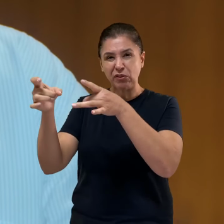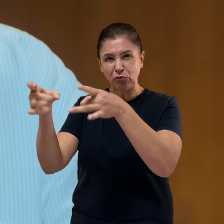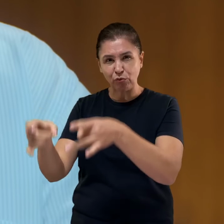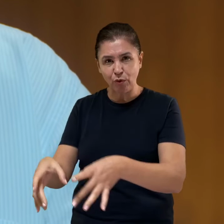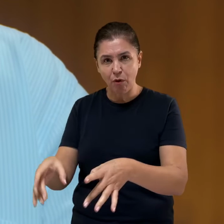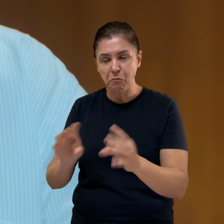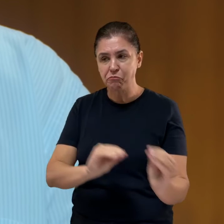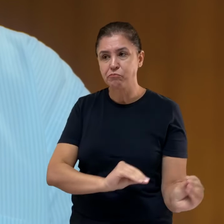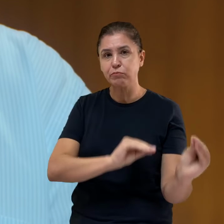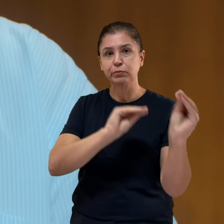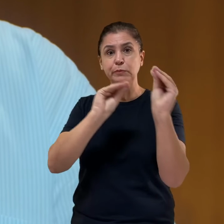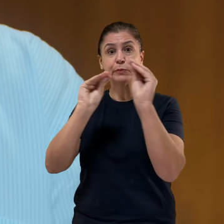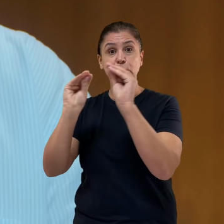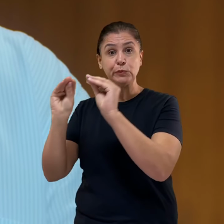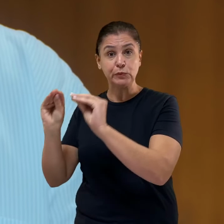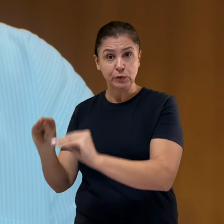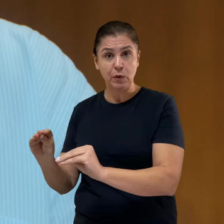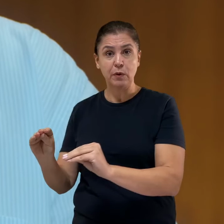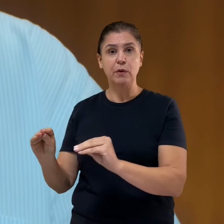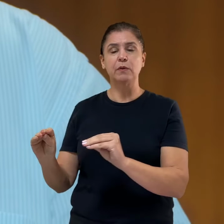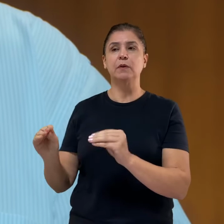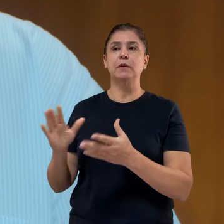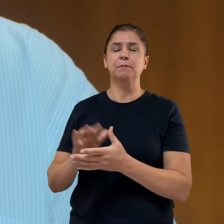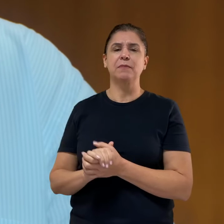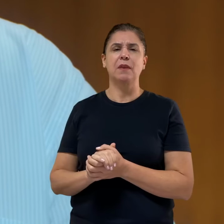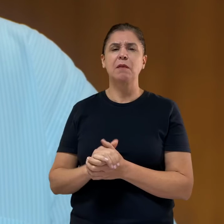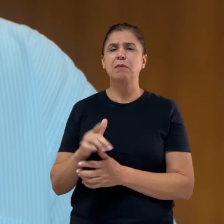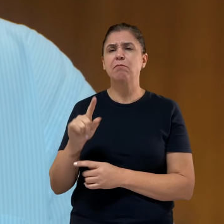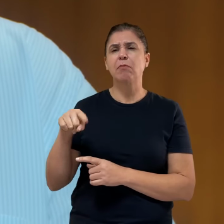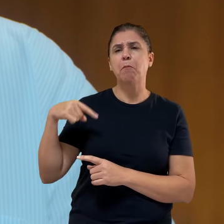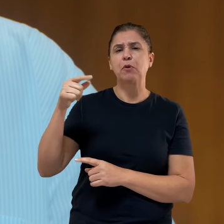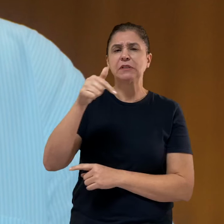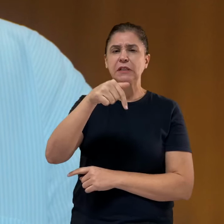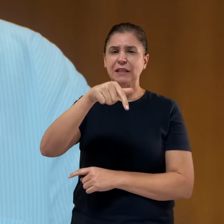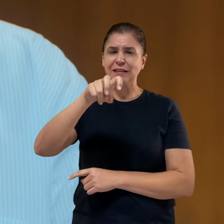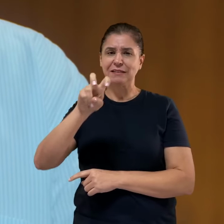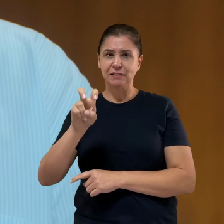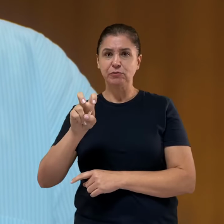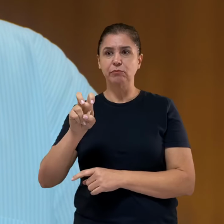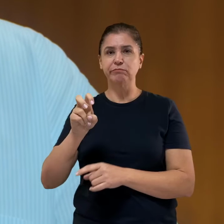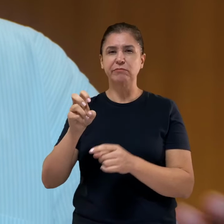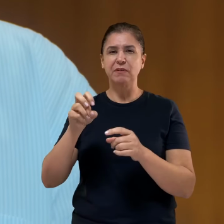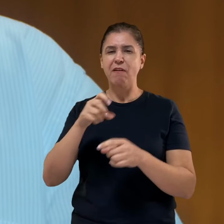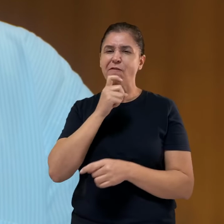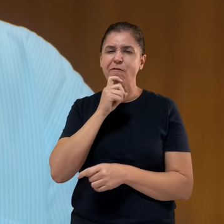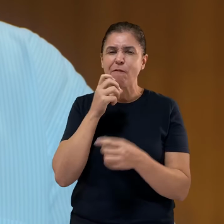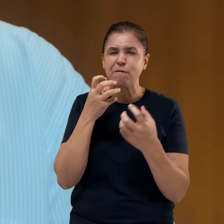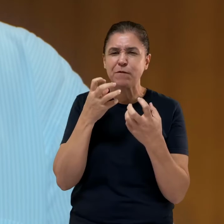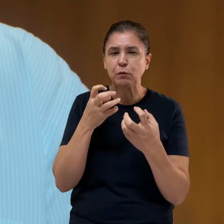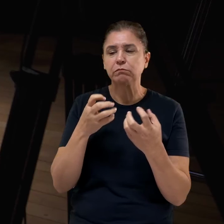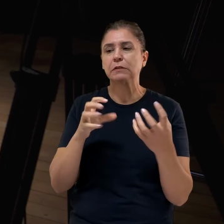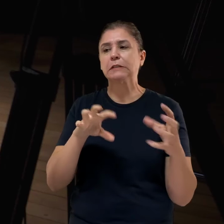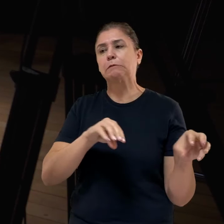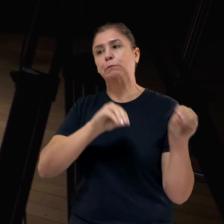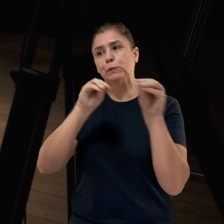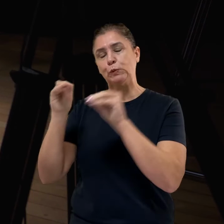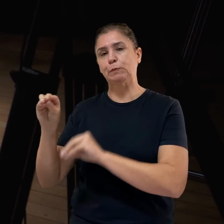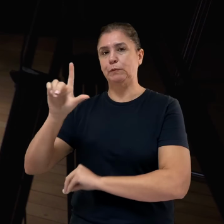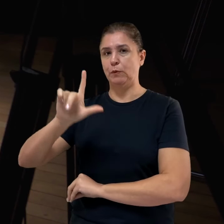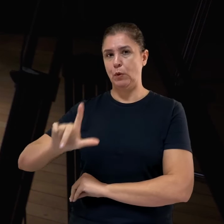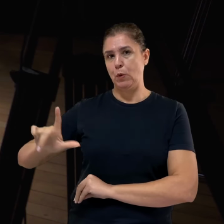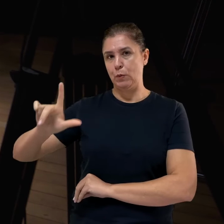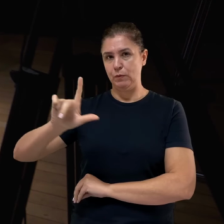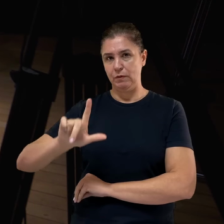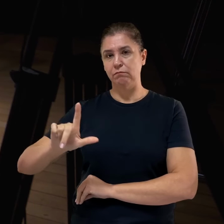o êxodo rural, né? Teve essa questão do êxodo rural que veio logo após a geada. Nós viemos para Londrina. Parou em